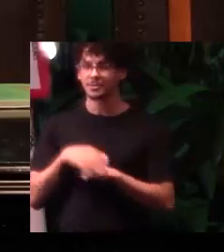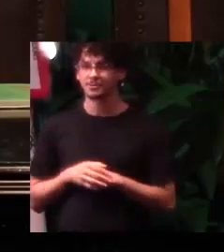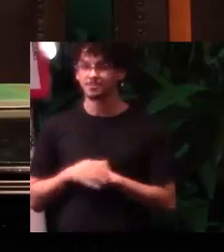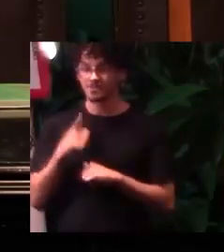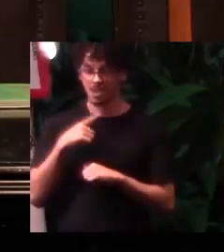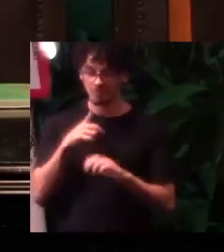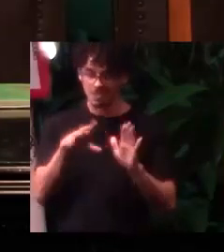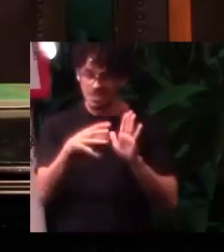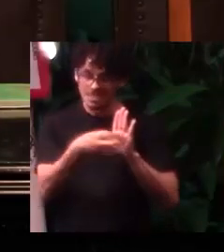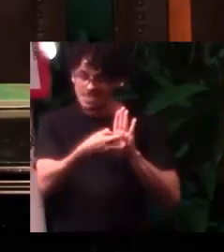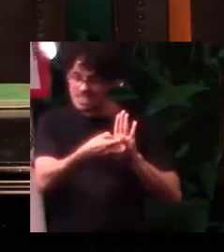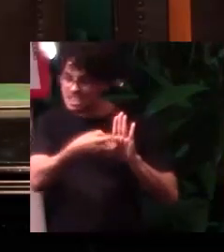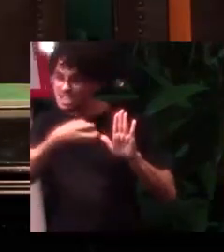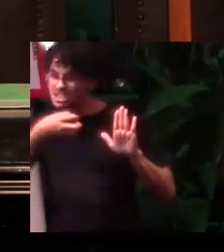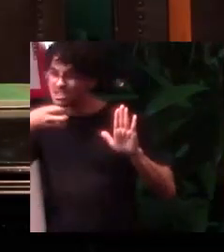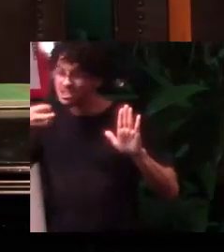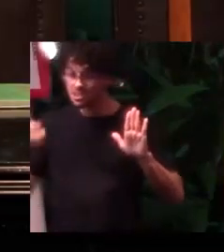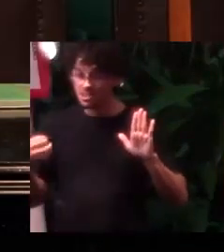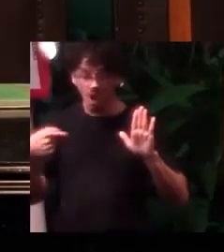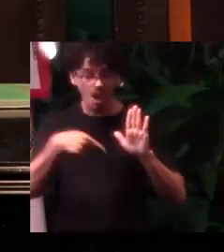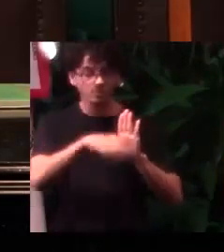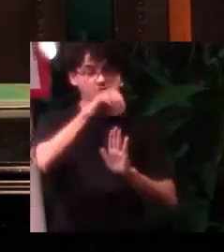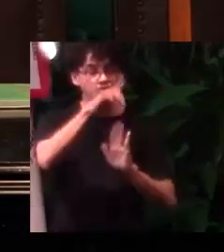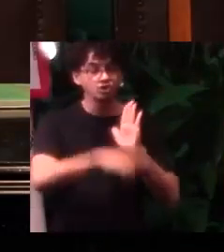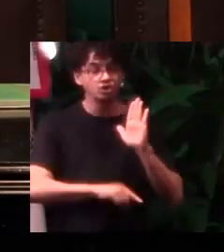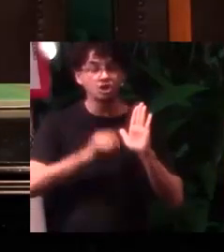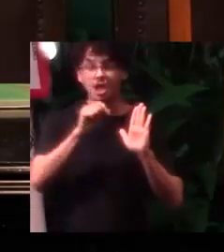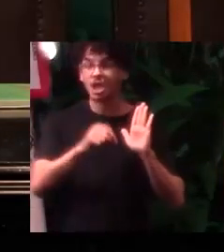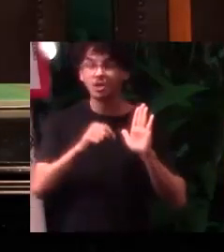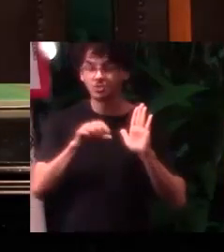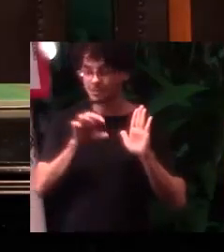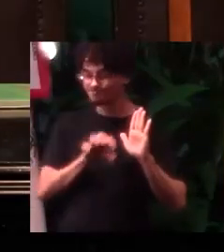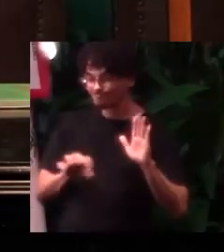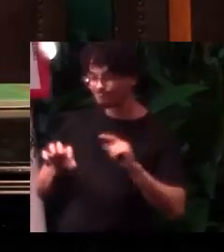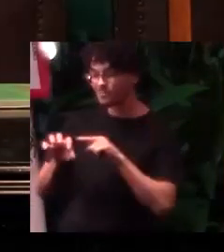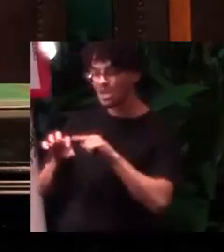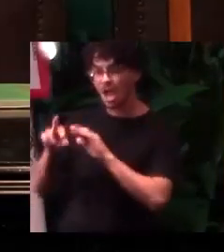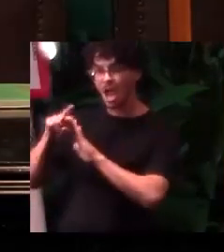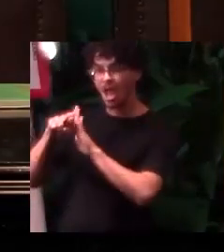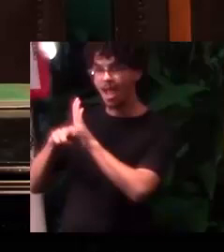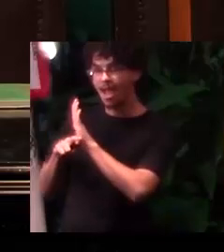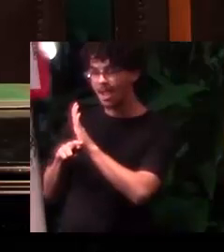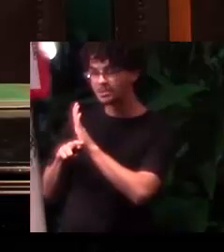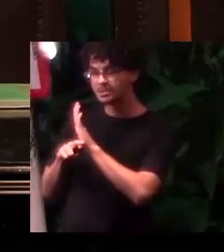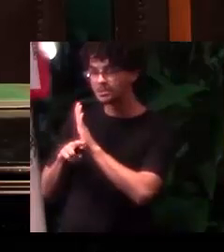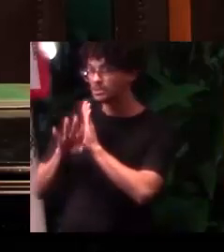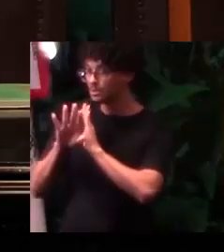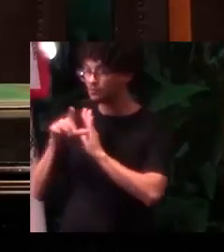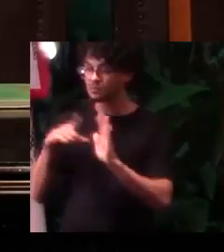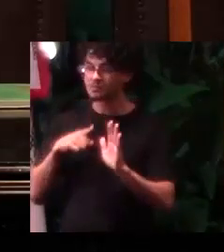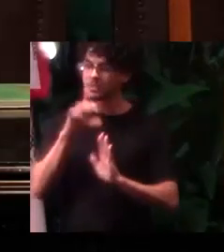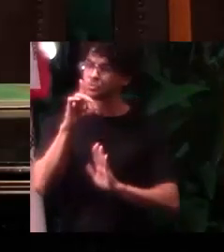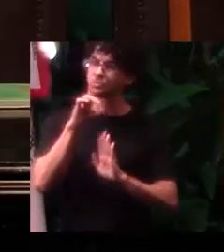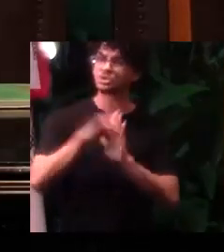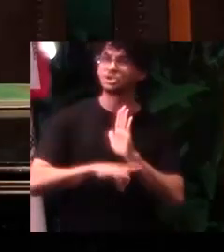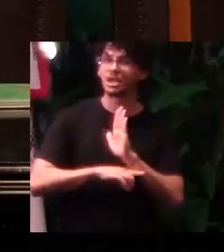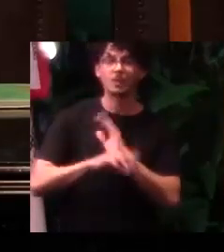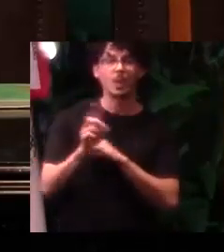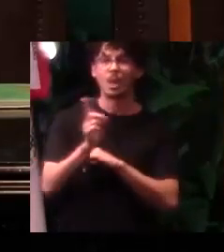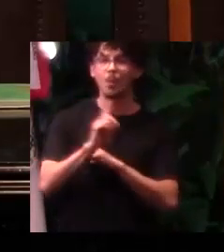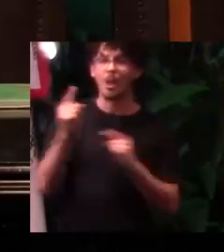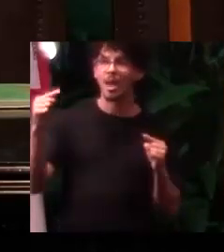de ordens transcendentais. Então, você já vai ter um direito que não diz respeito mais a